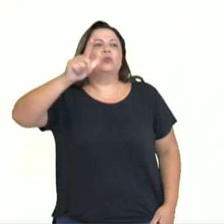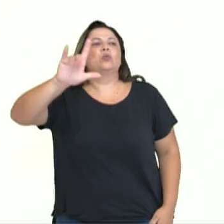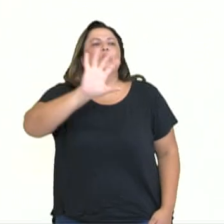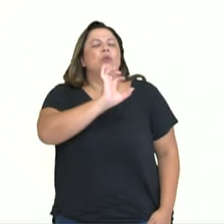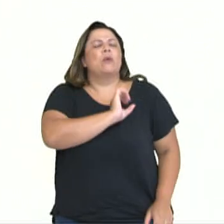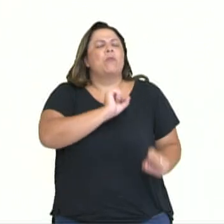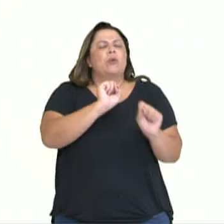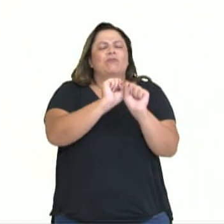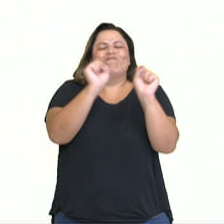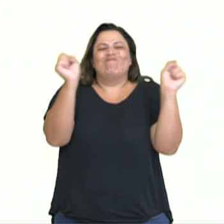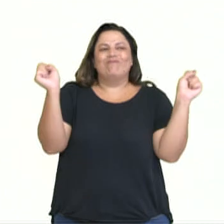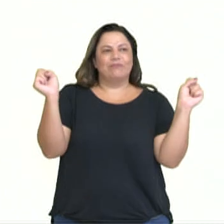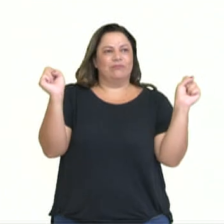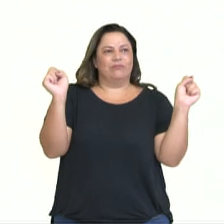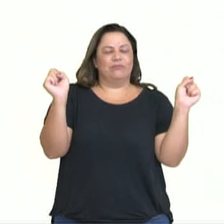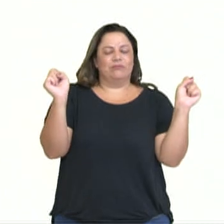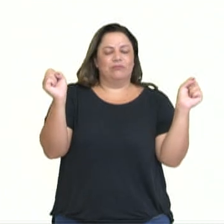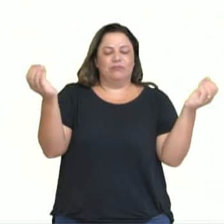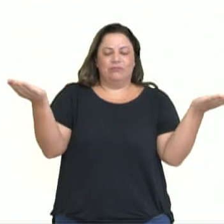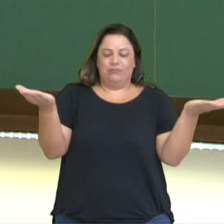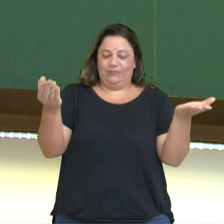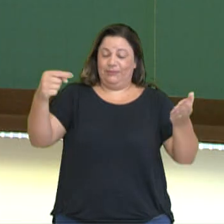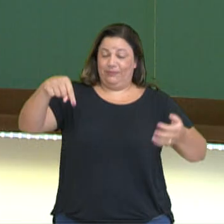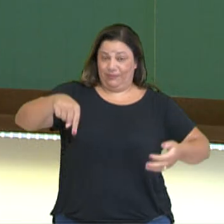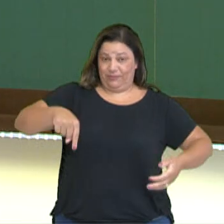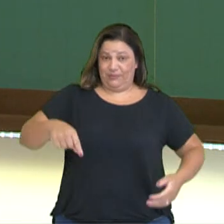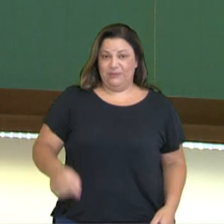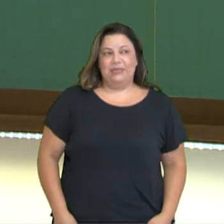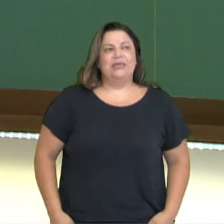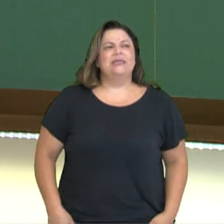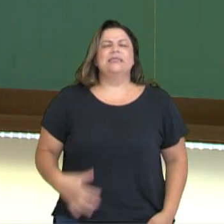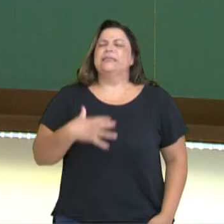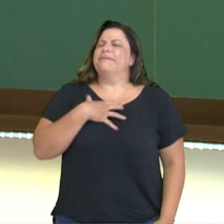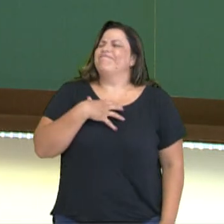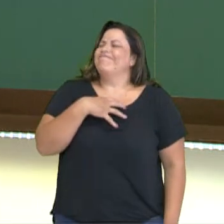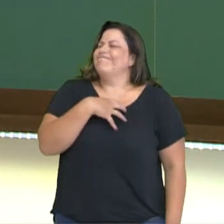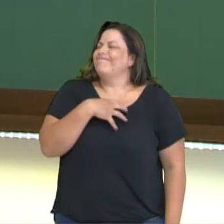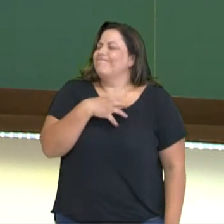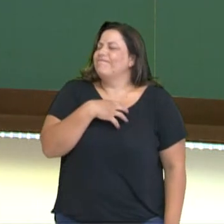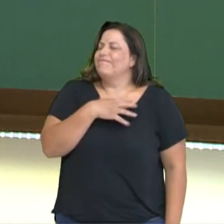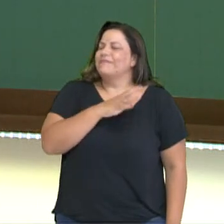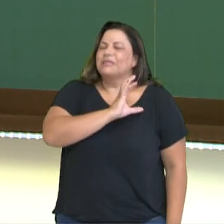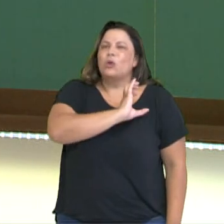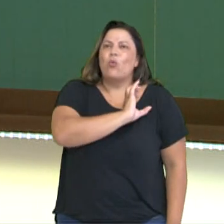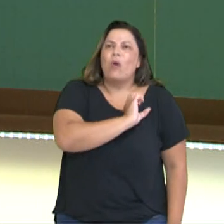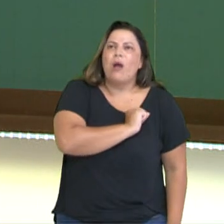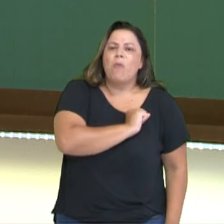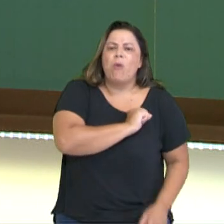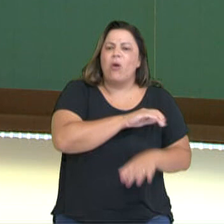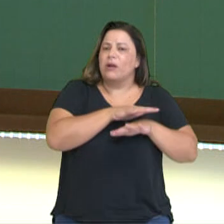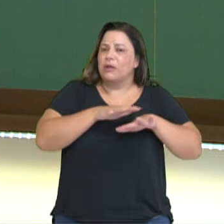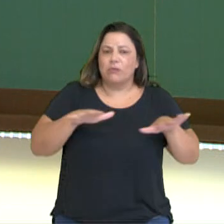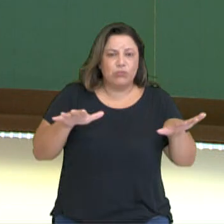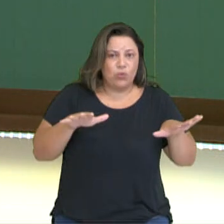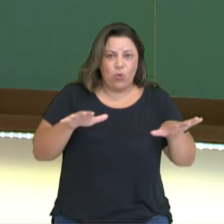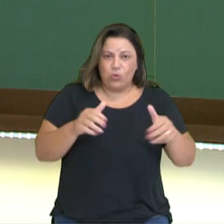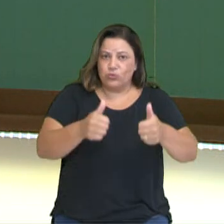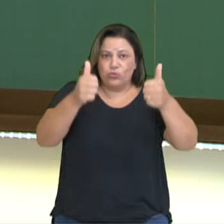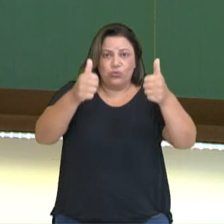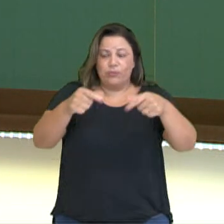de vir. Então, quer dizer, a pessoa não deve ficar remoendo aquele amor que acabou. Ela deve, o amor morreu, vai virar